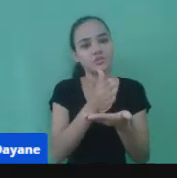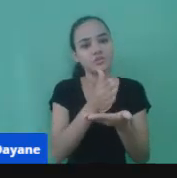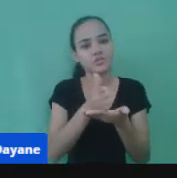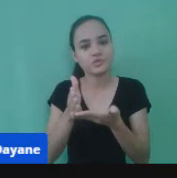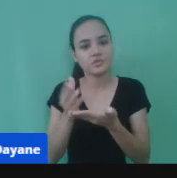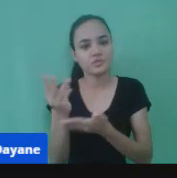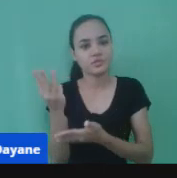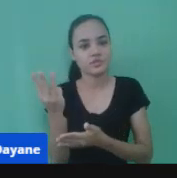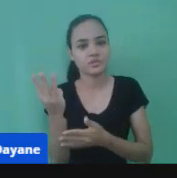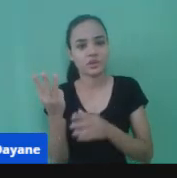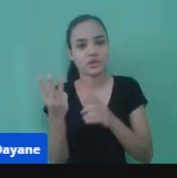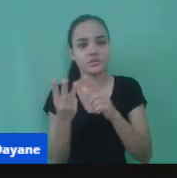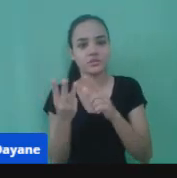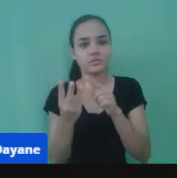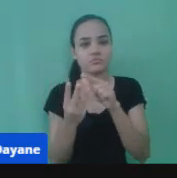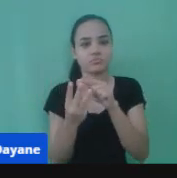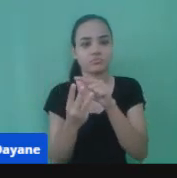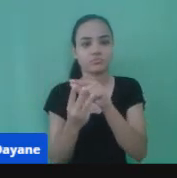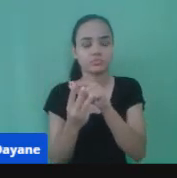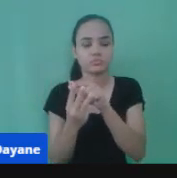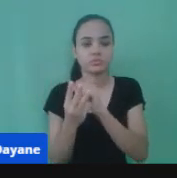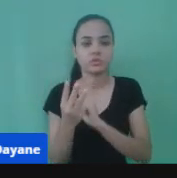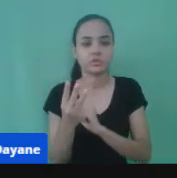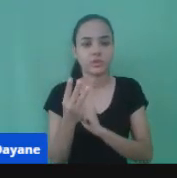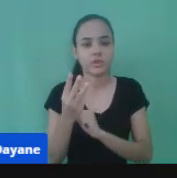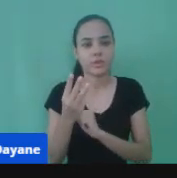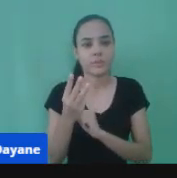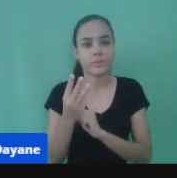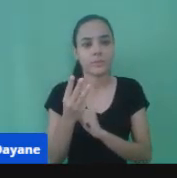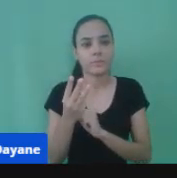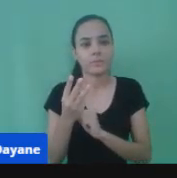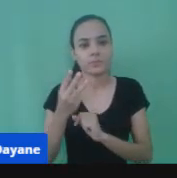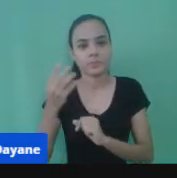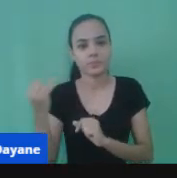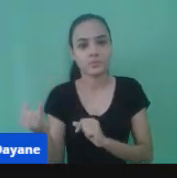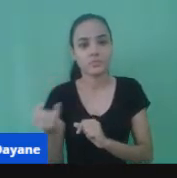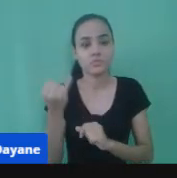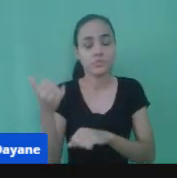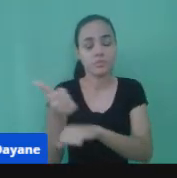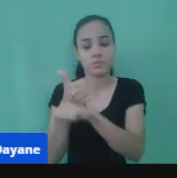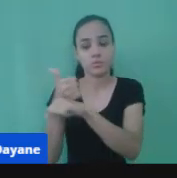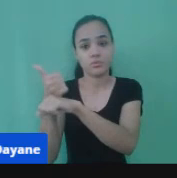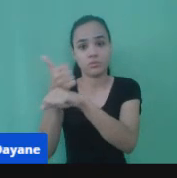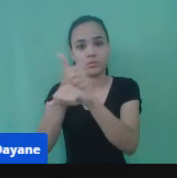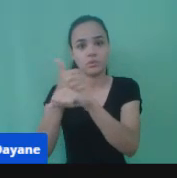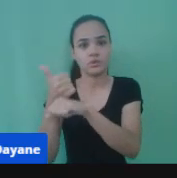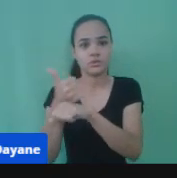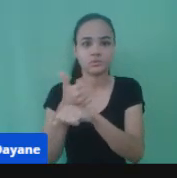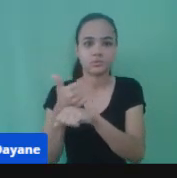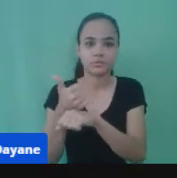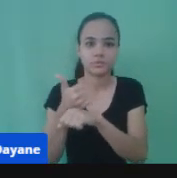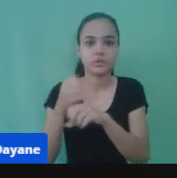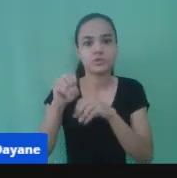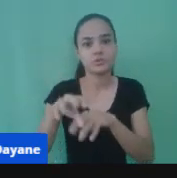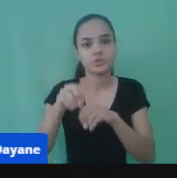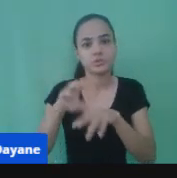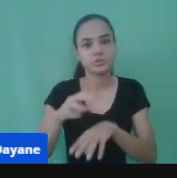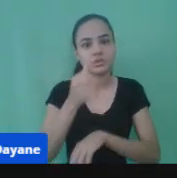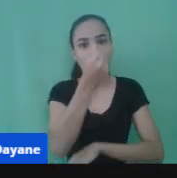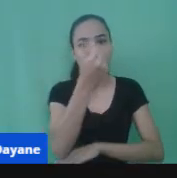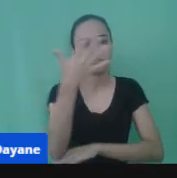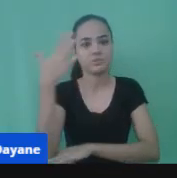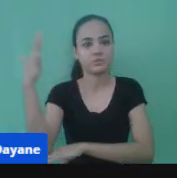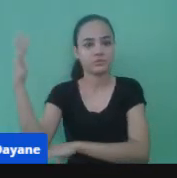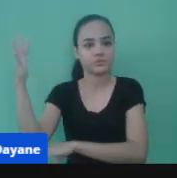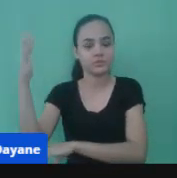três partes, os princípios e fundamentos da educação ambiental. É óbvio que a gente não vai esgotar esse assunto, isso aí é uma disciplina,